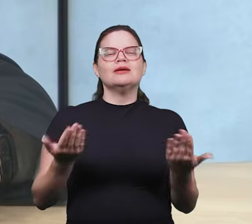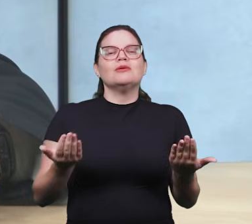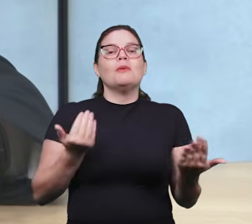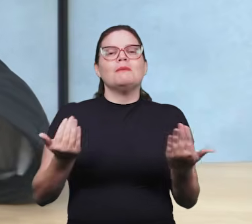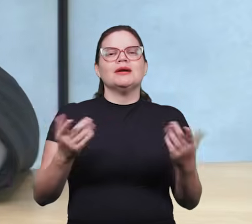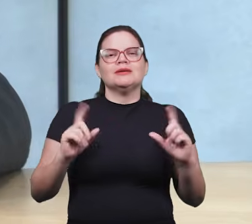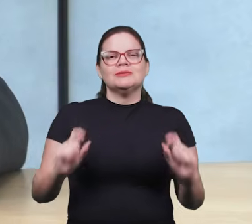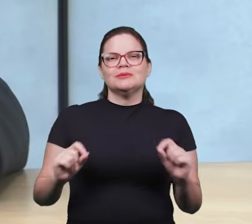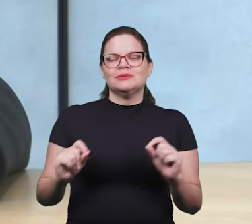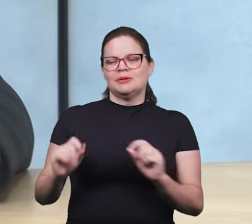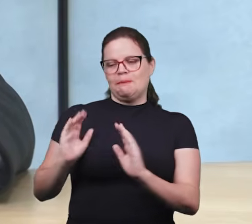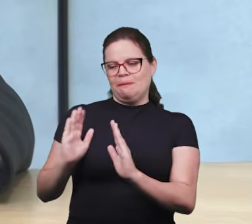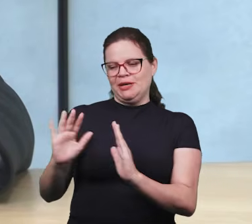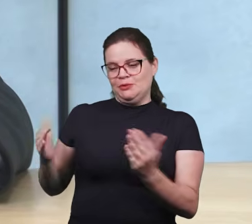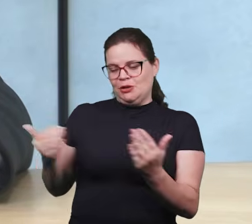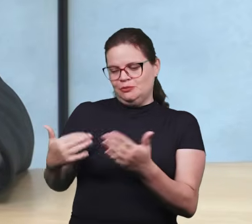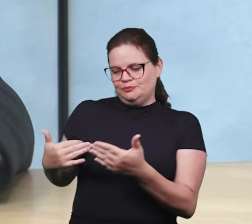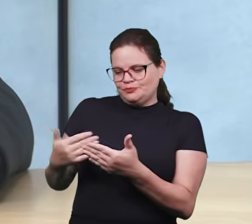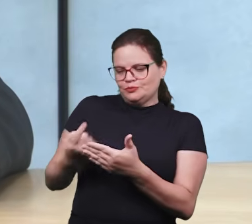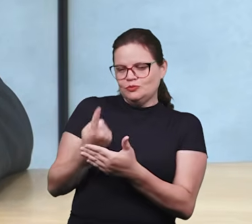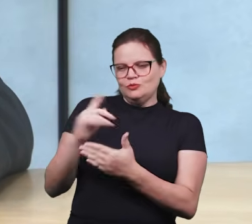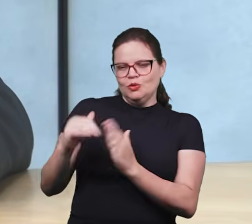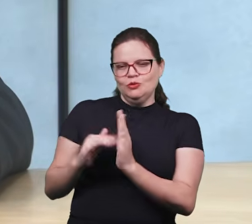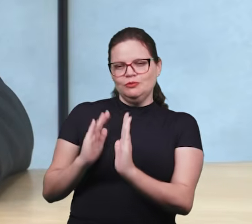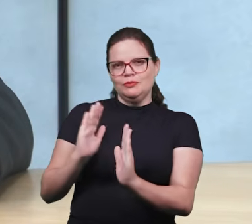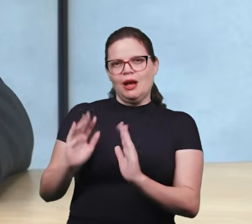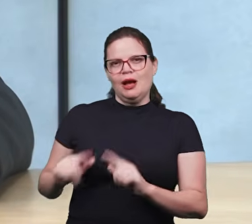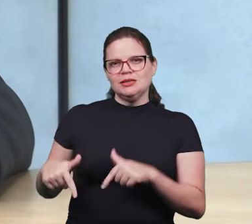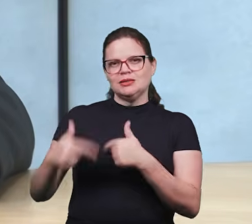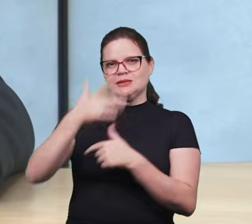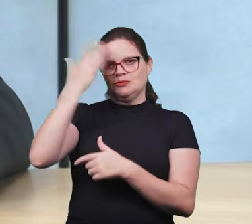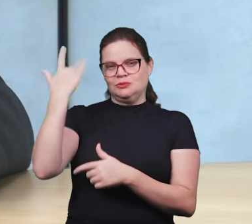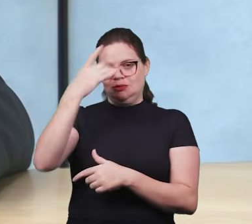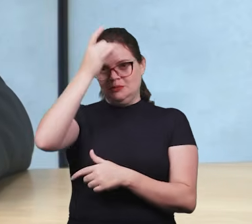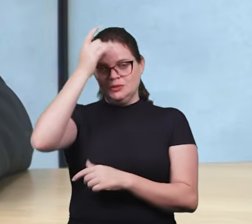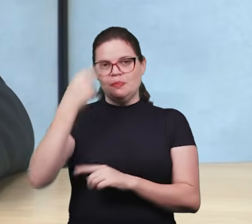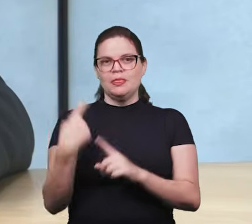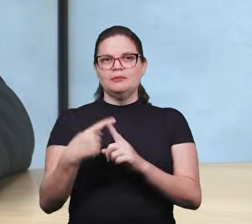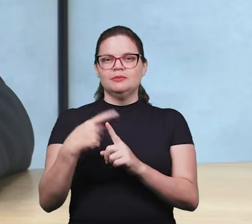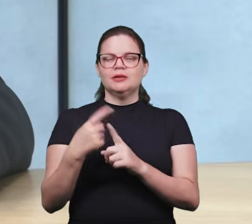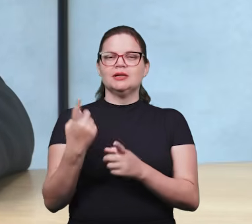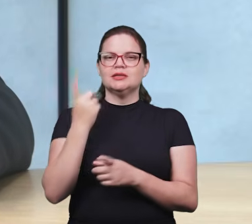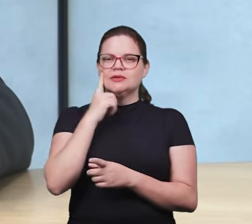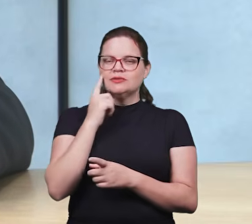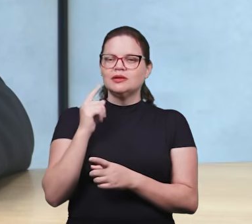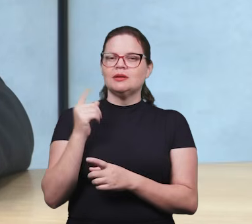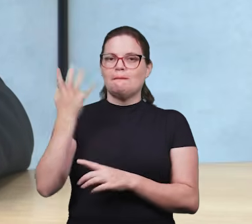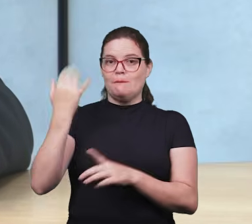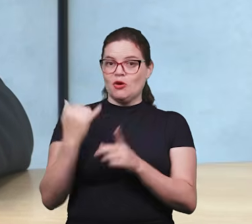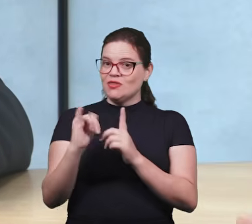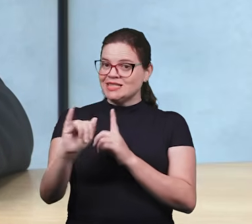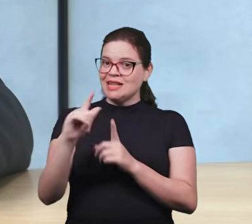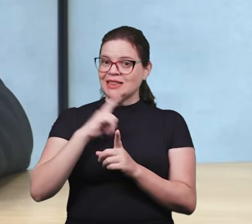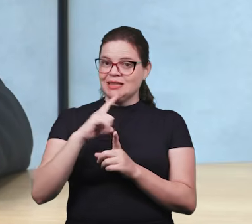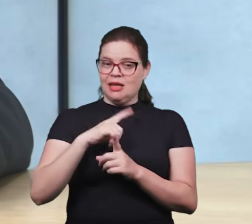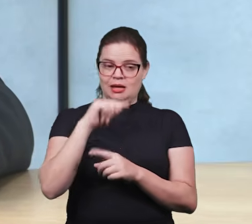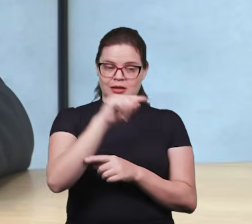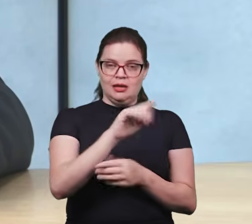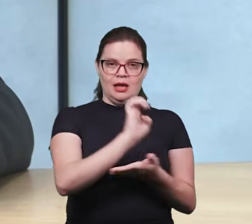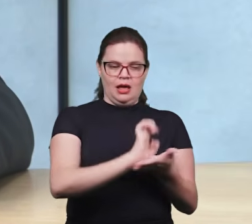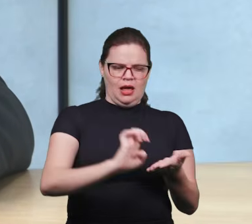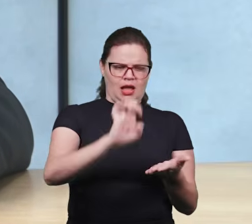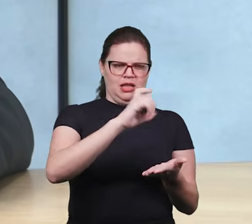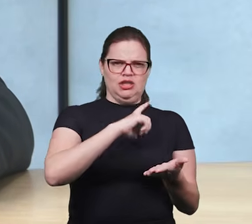Amém. Porque quando nós estudamos sobre Elias, nós vemos muito profeticamente a operação do Espírito Santo na vida de